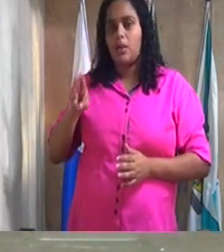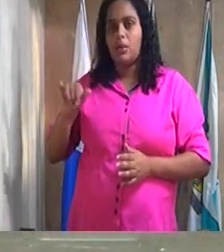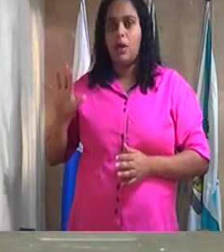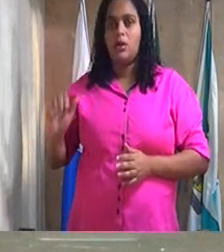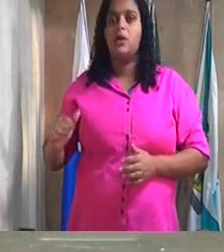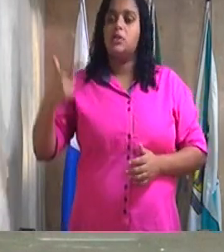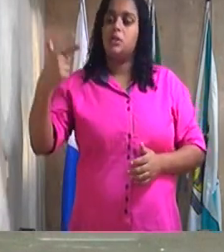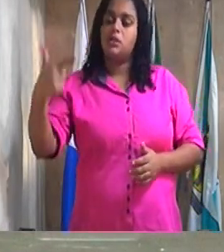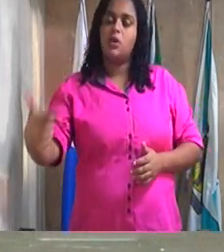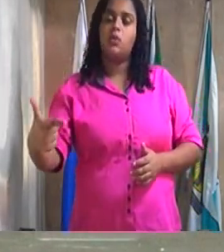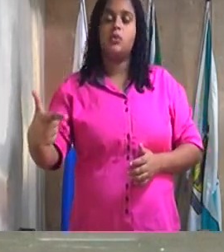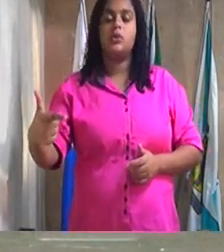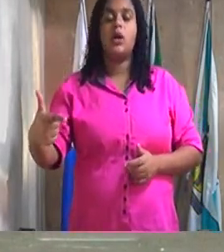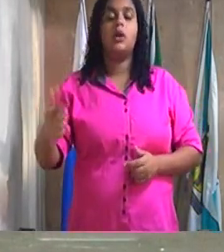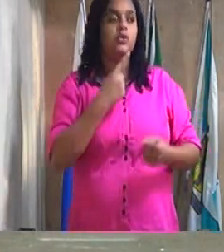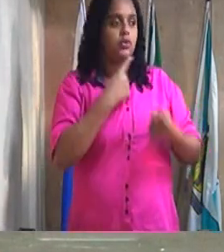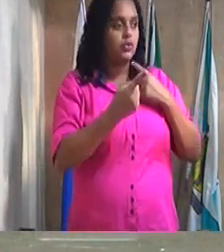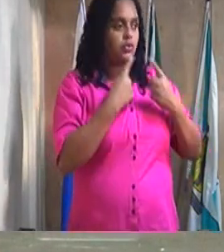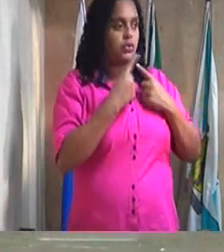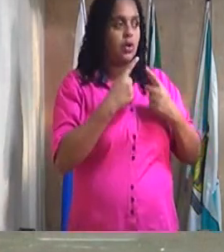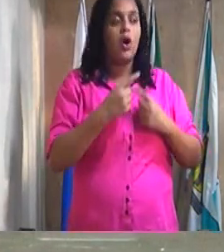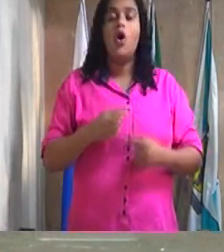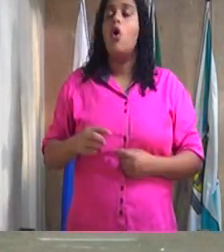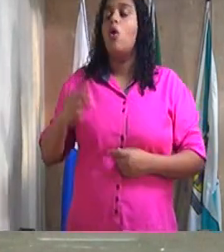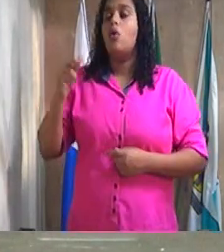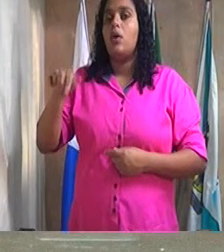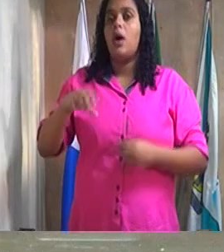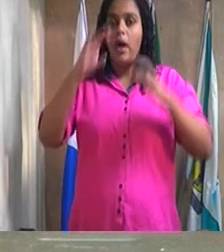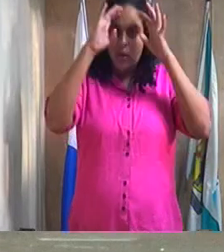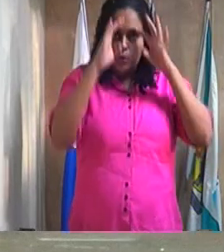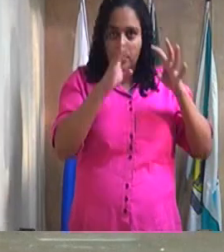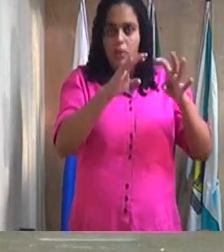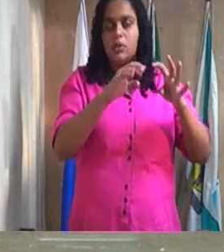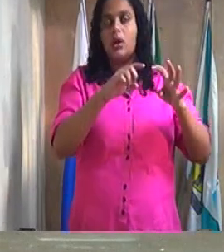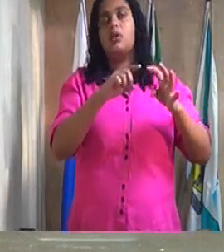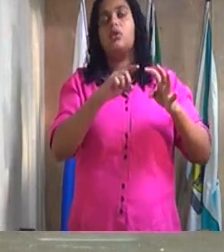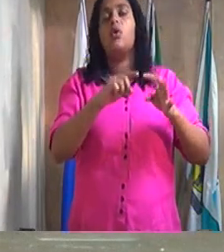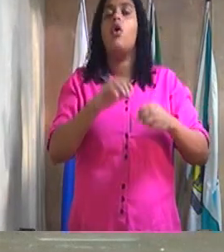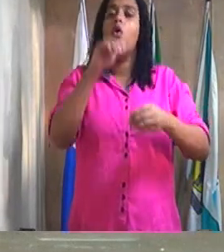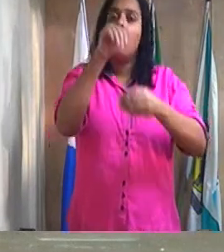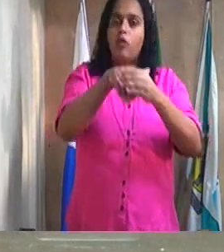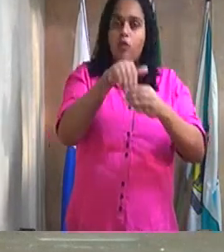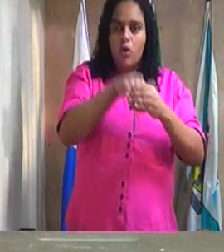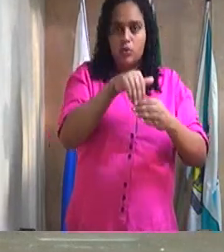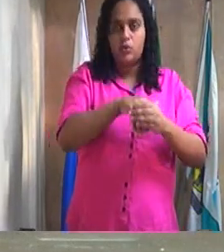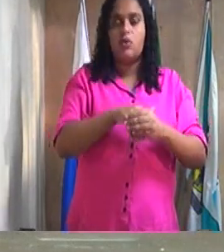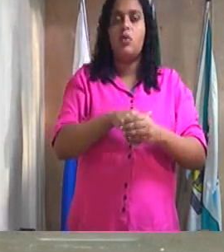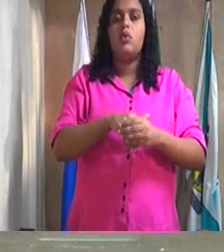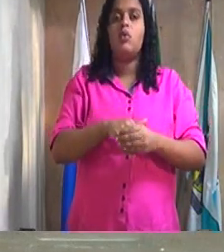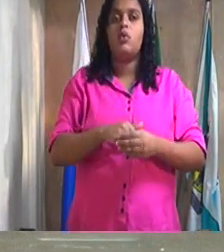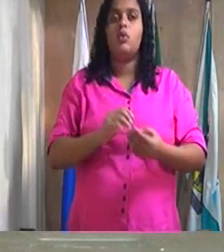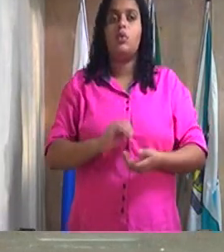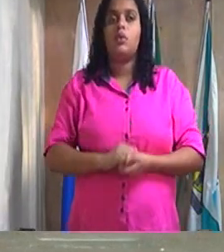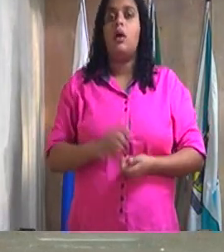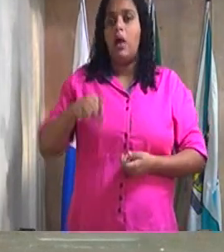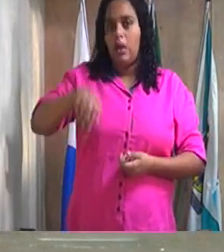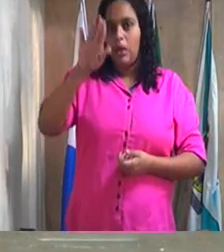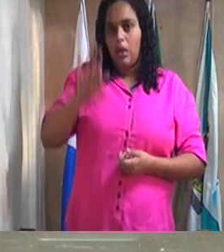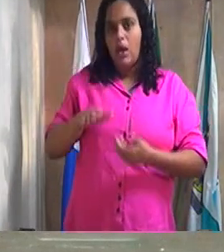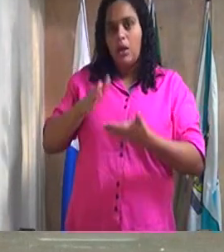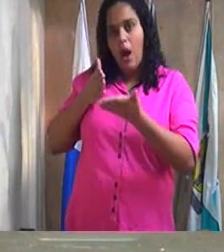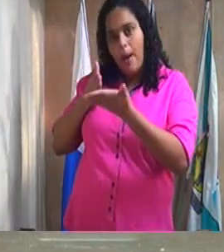discussão, respeitando o voto contra e também Abstenção. Aqueles que